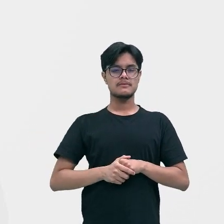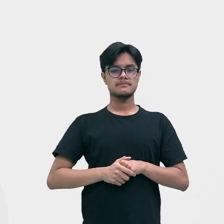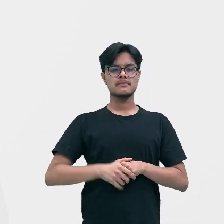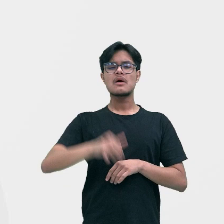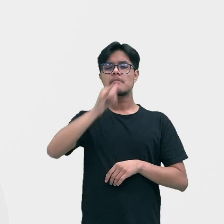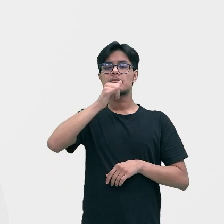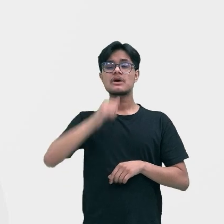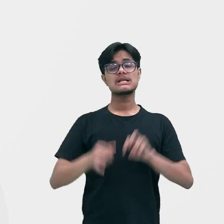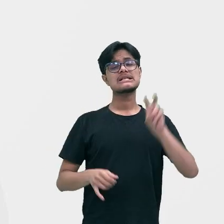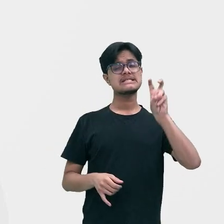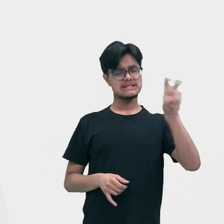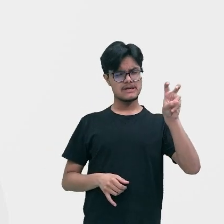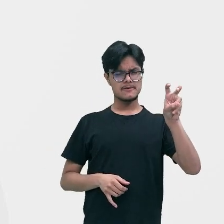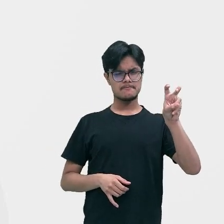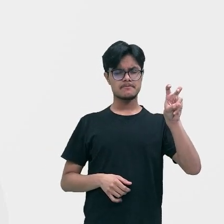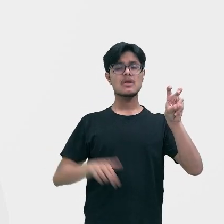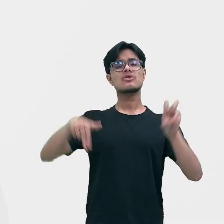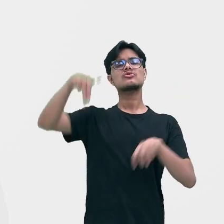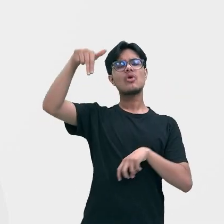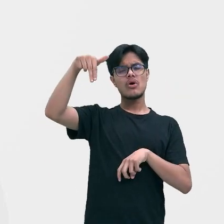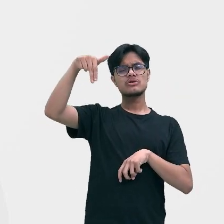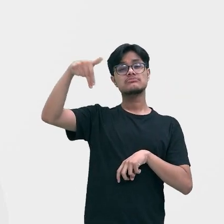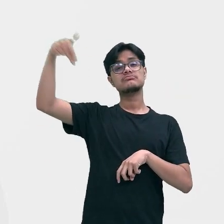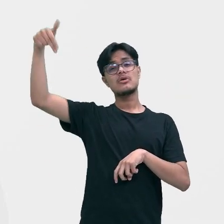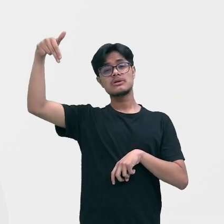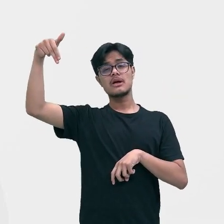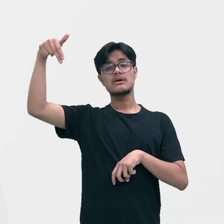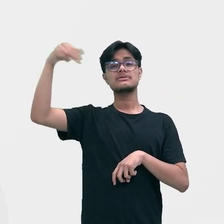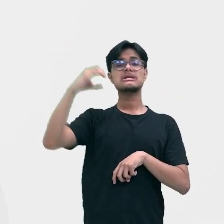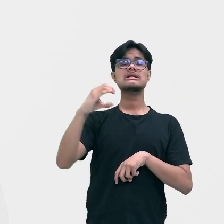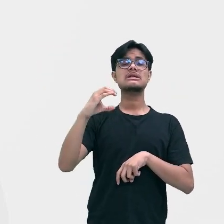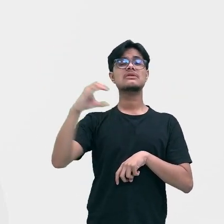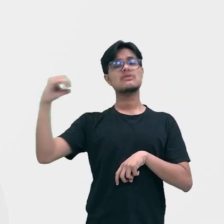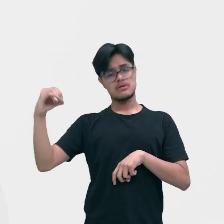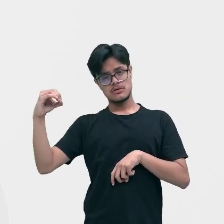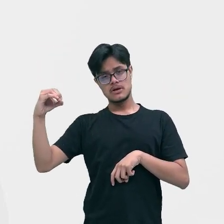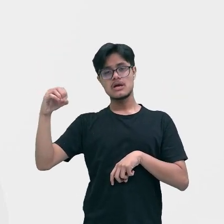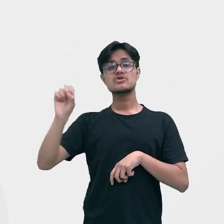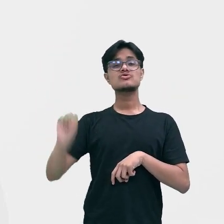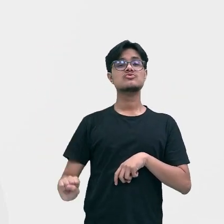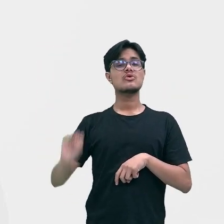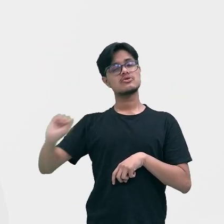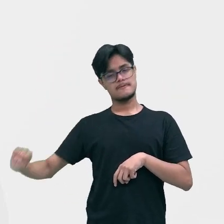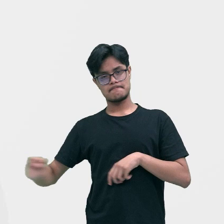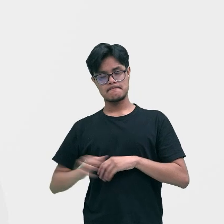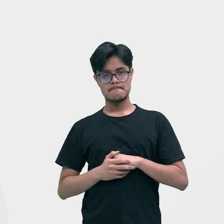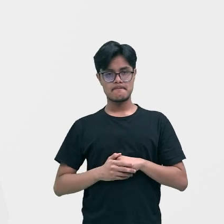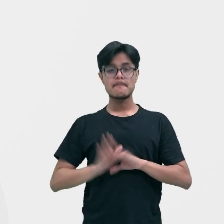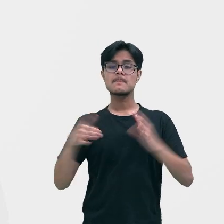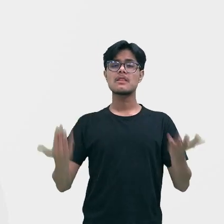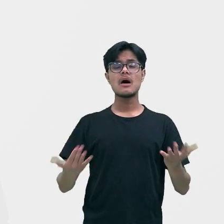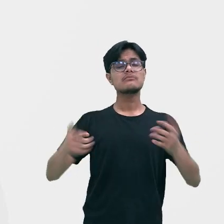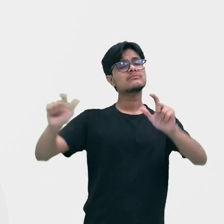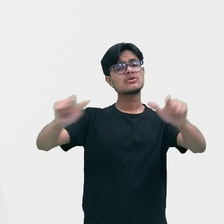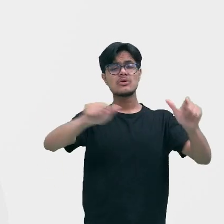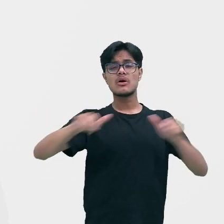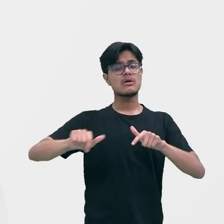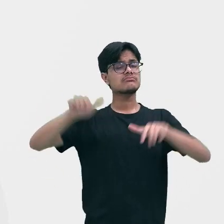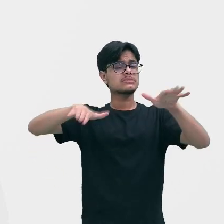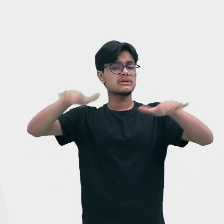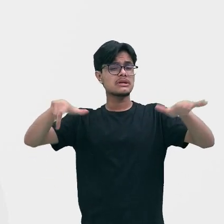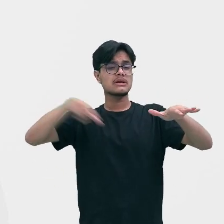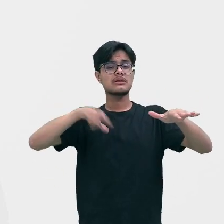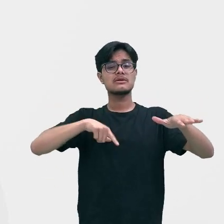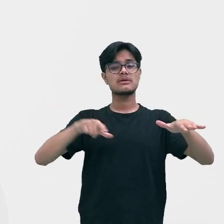5 macro-regiões, né? Norte, Nordeste, Centro-Oeste, Sudeste e Sul. E em cada uma dessas regiões, o percentual de jovens que está